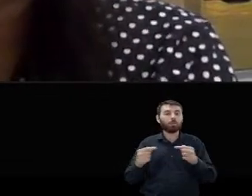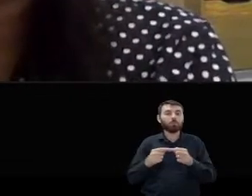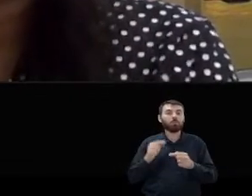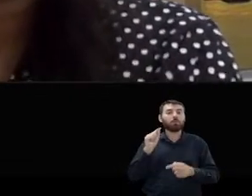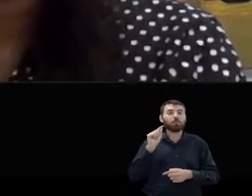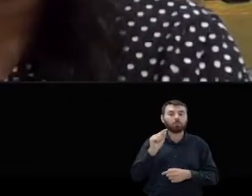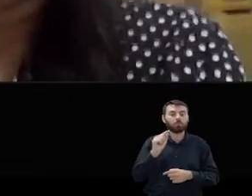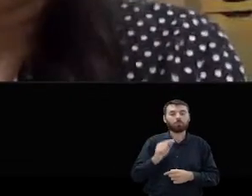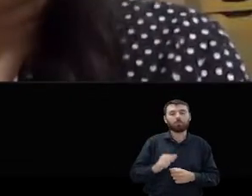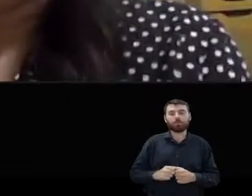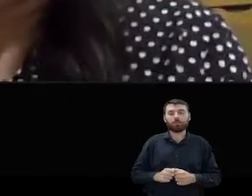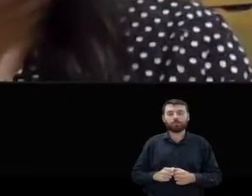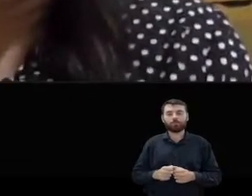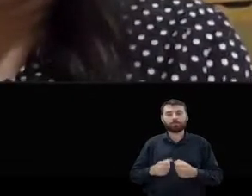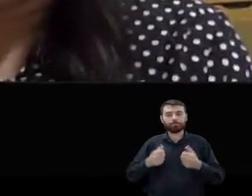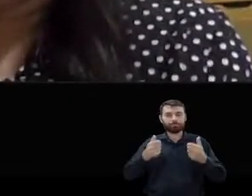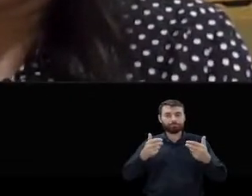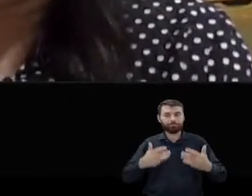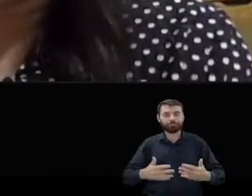vínculo.